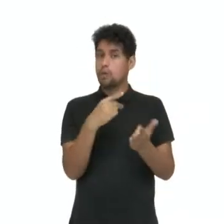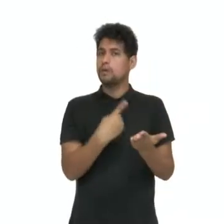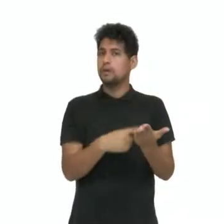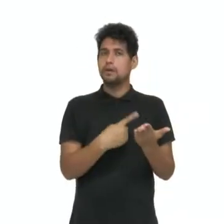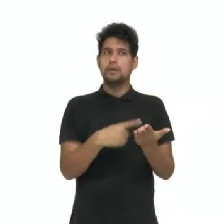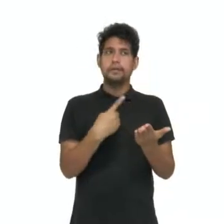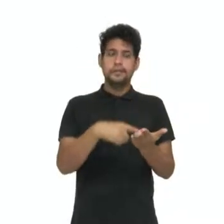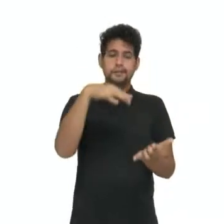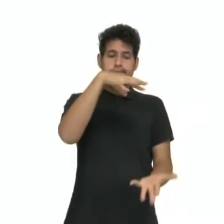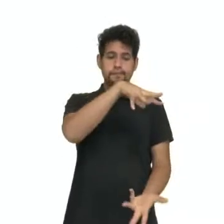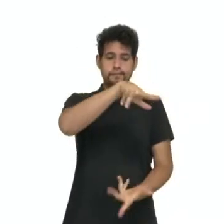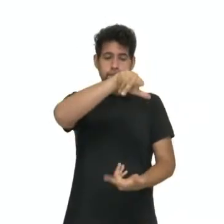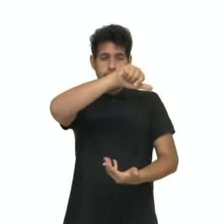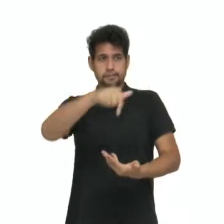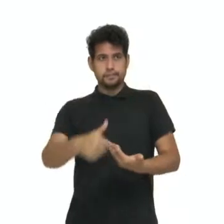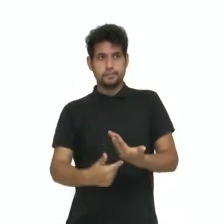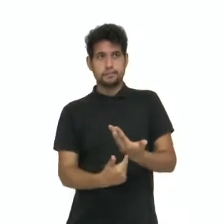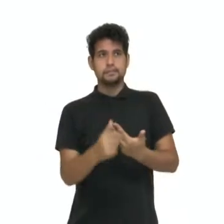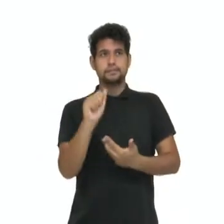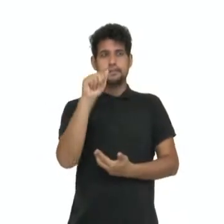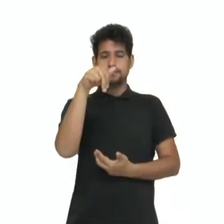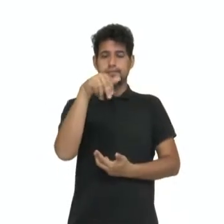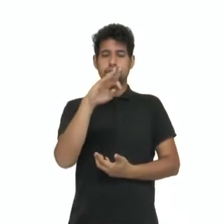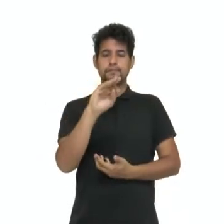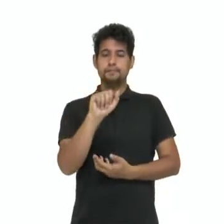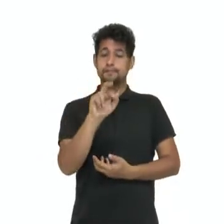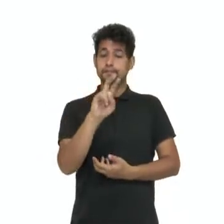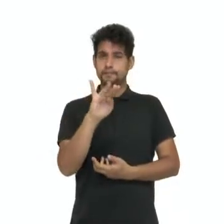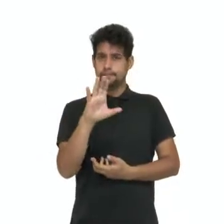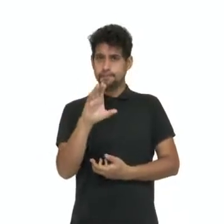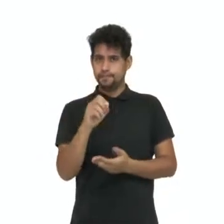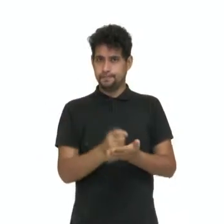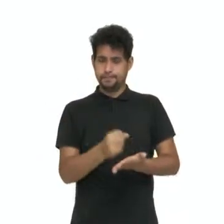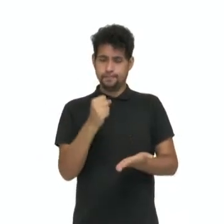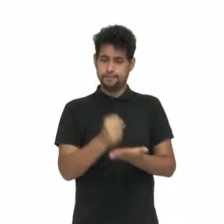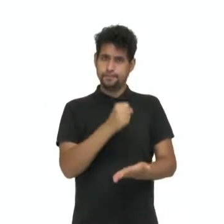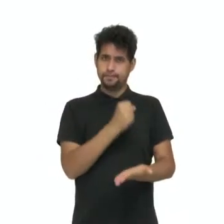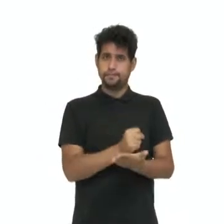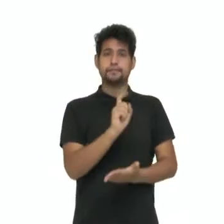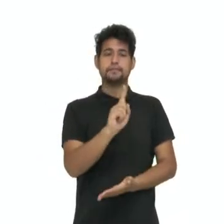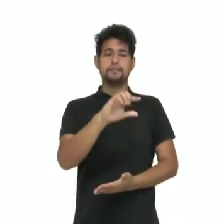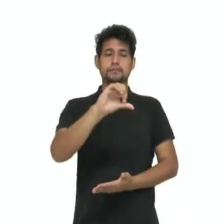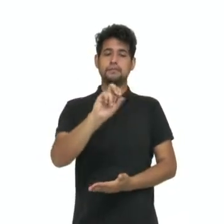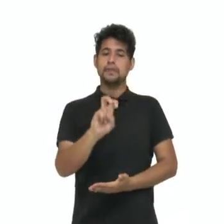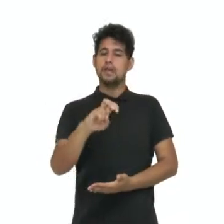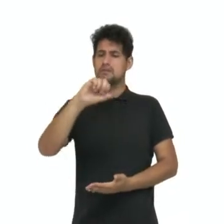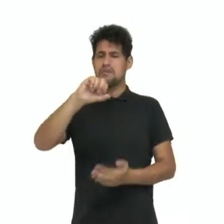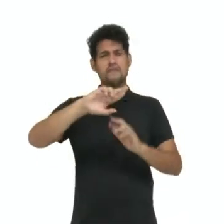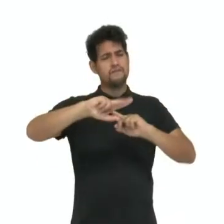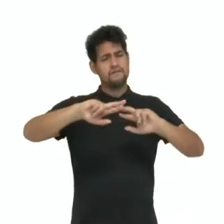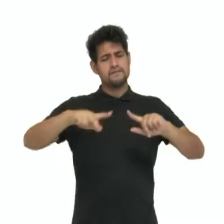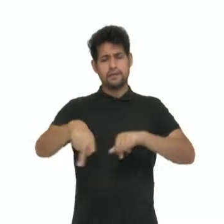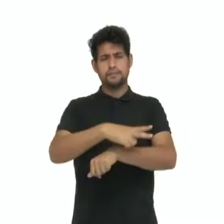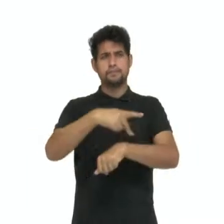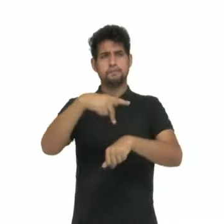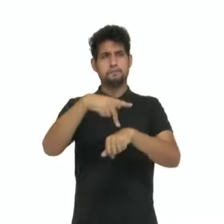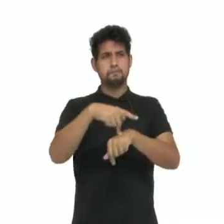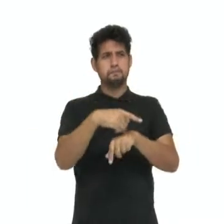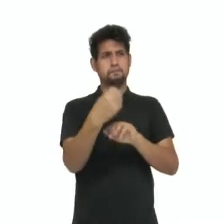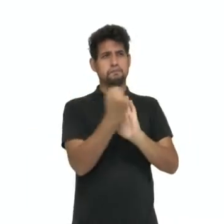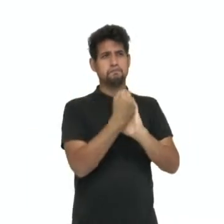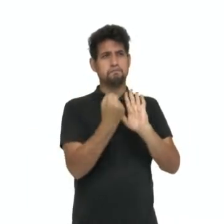melhor dizendo. Então, esse tratado foi assinado em 1959 por vários países, né? Então, aqui tem algumas bandeirinhas aí dos